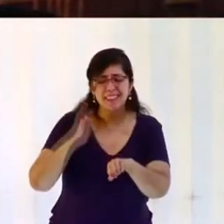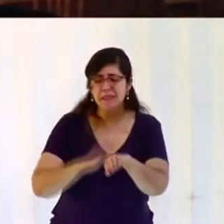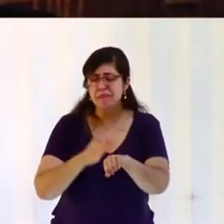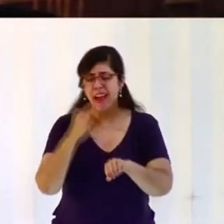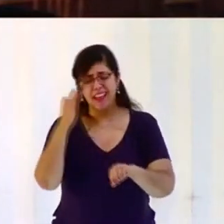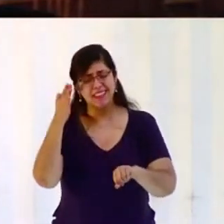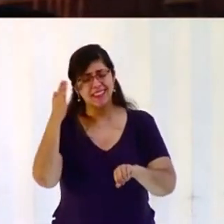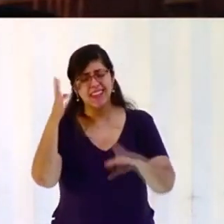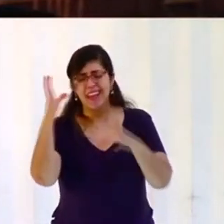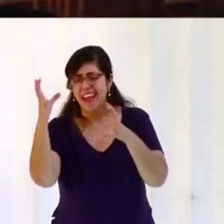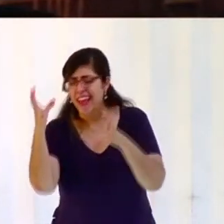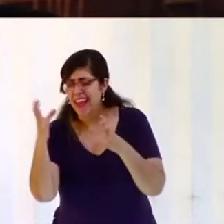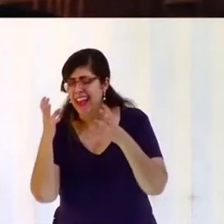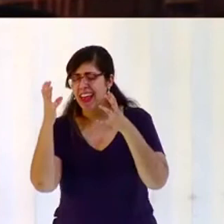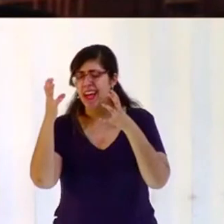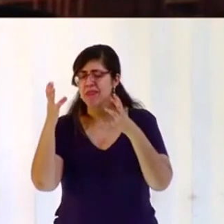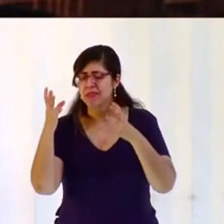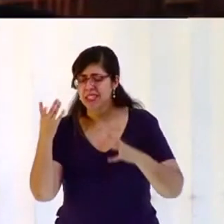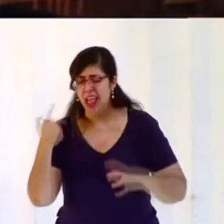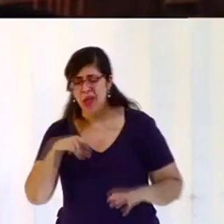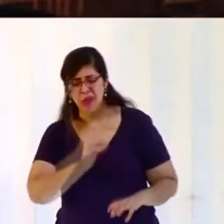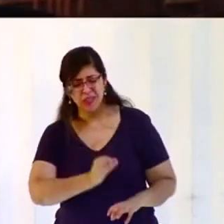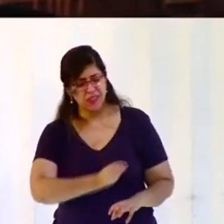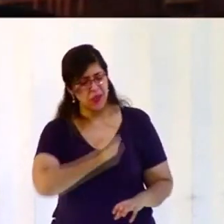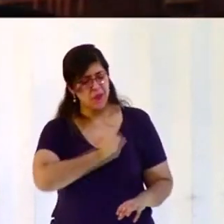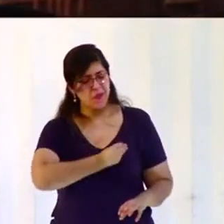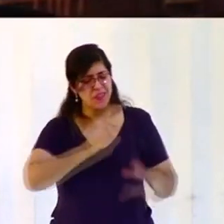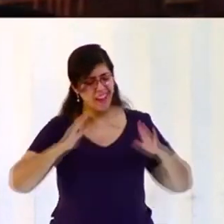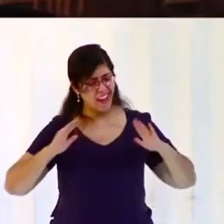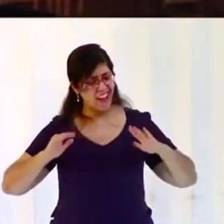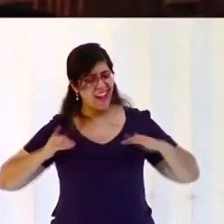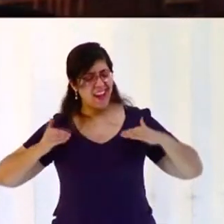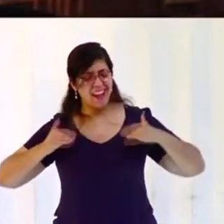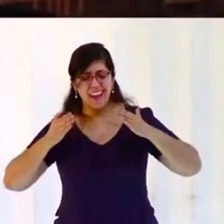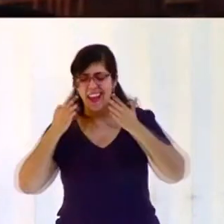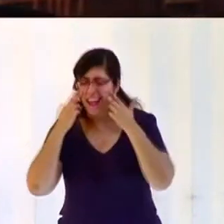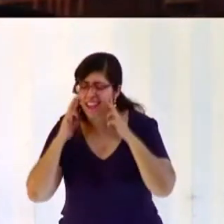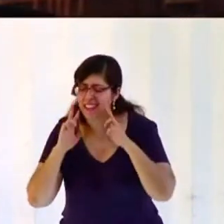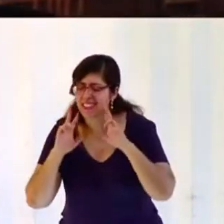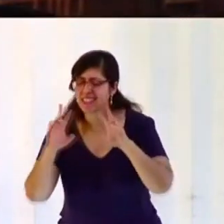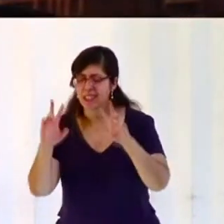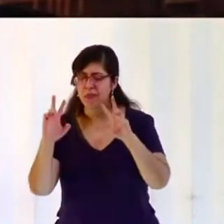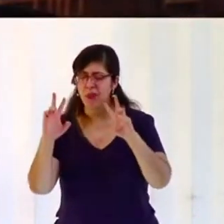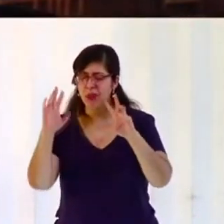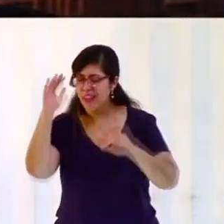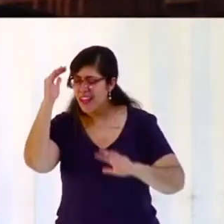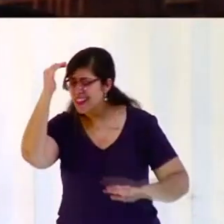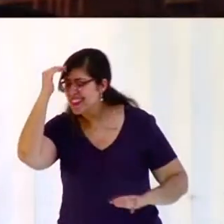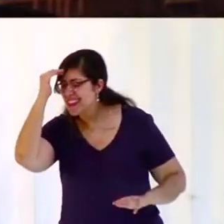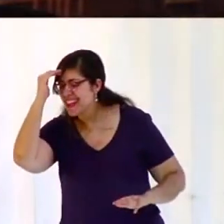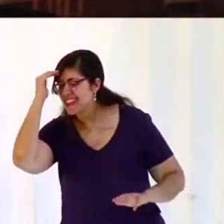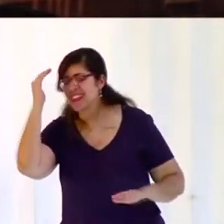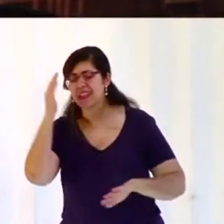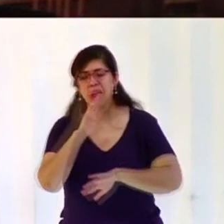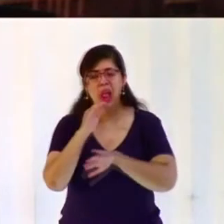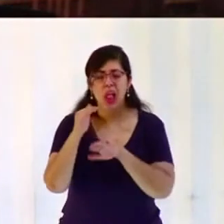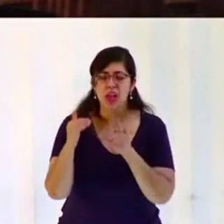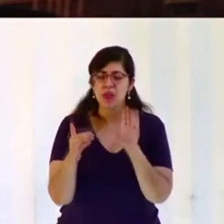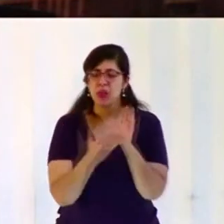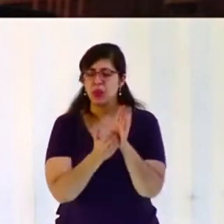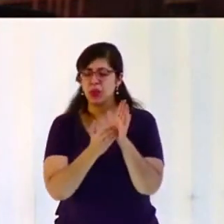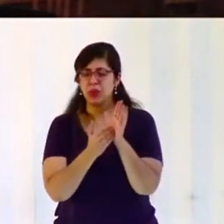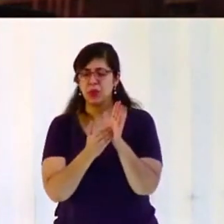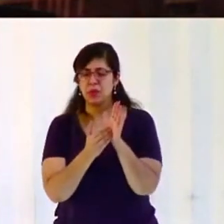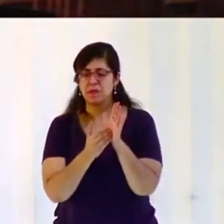mais, termos uma pregação alegre, uma pregação consciente, uma pregação